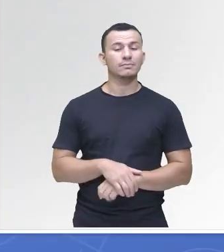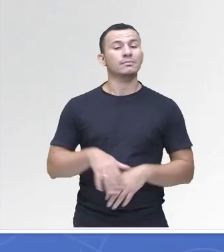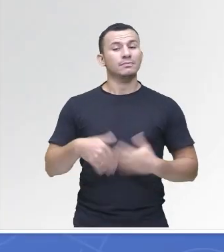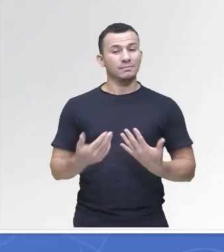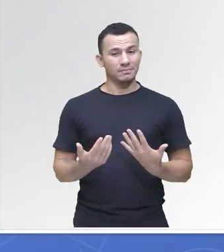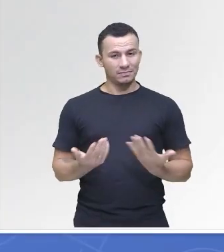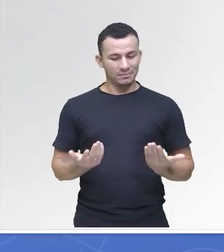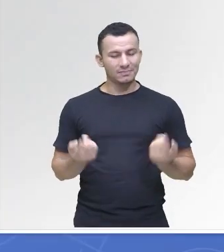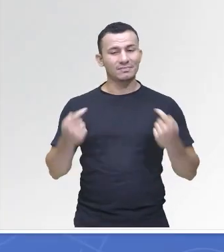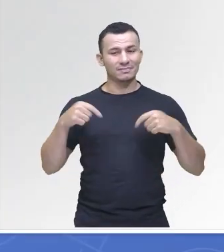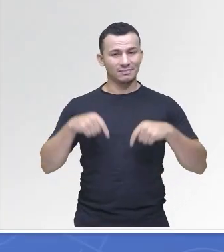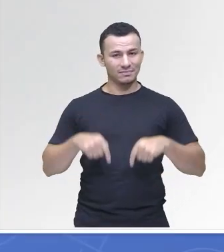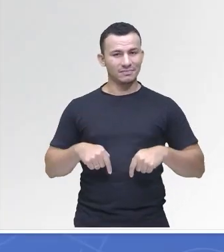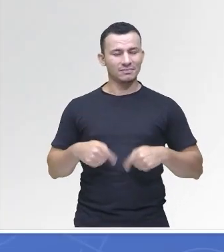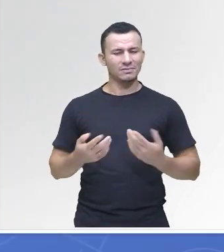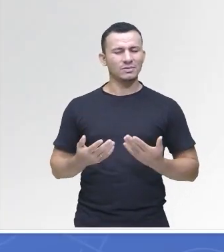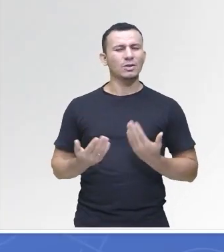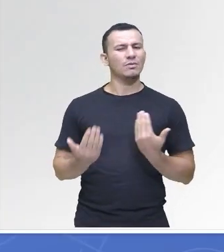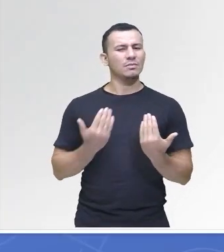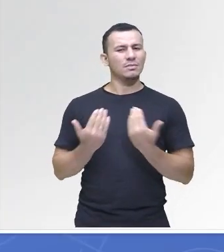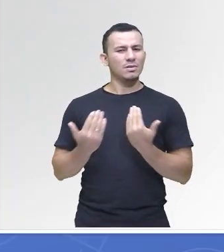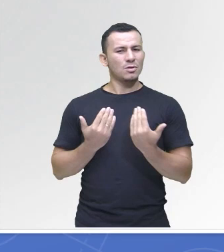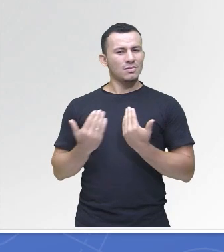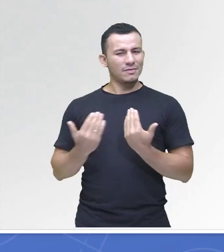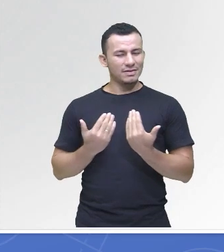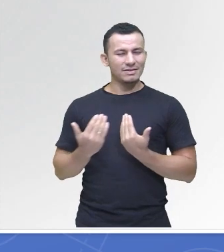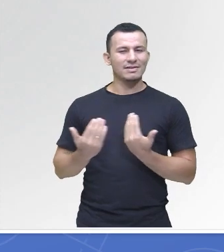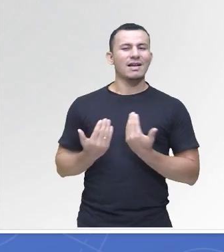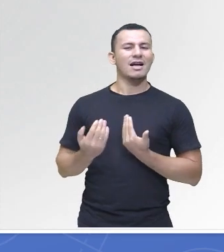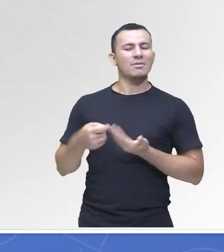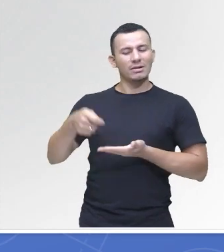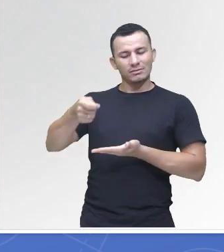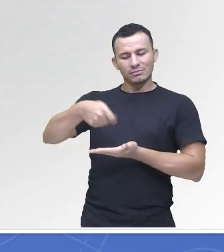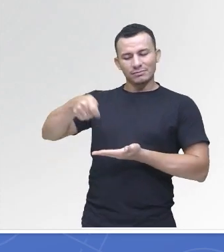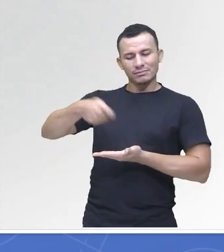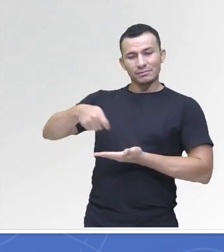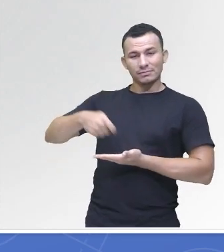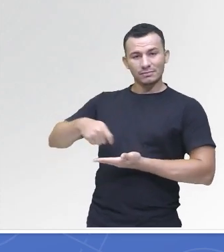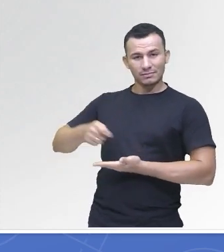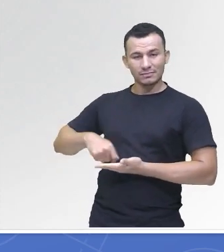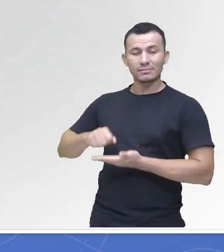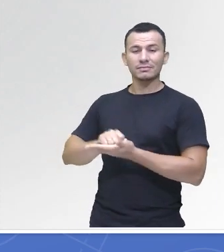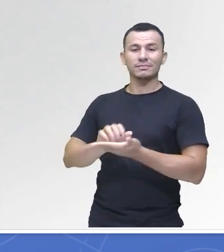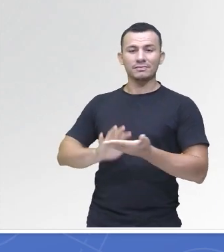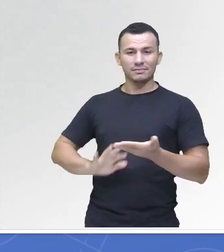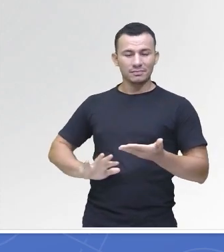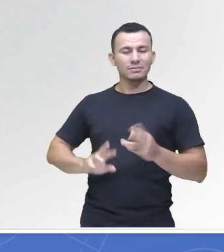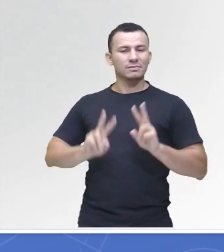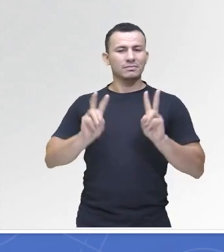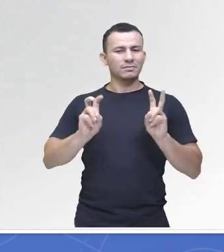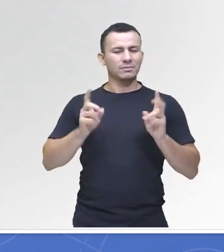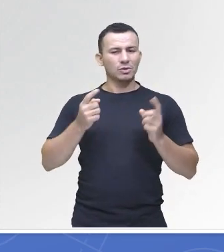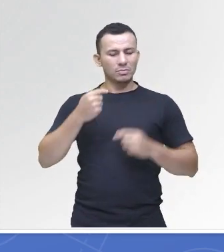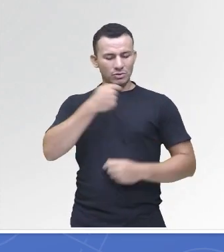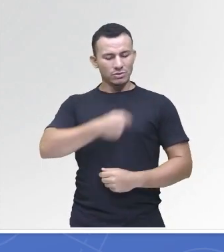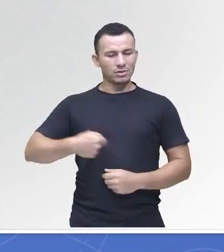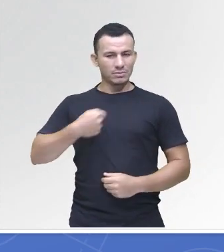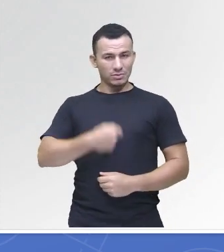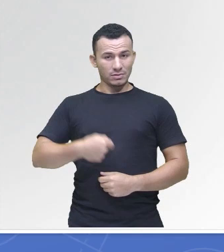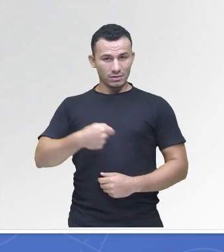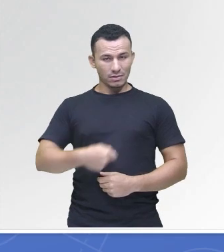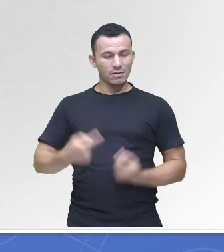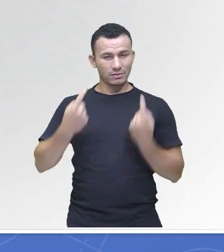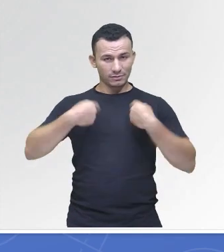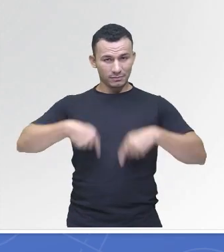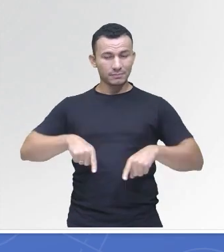estamos de volta aí para a gente conversar um pouquinho, né? Vamos corrigir aí a nossa questão sobre o sistema circulatório,